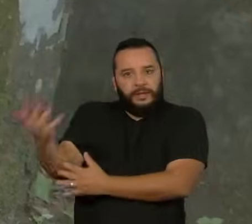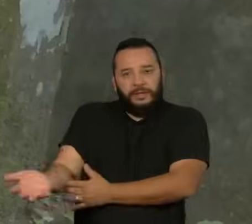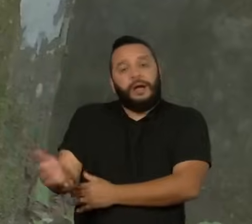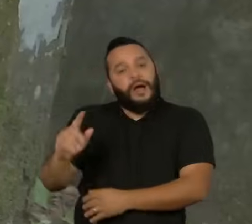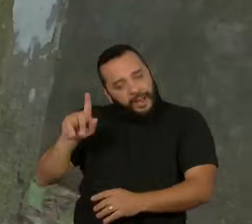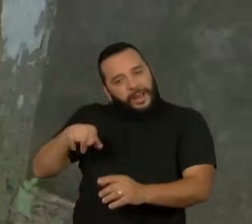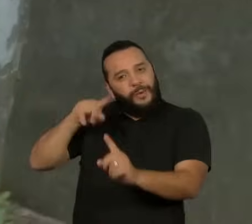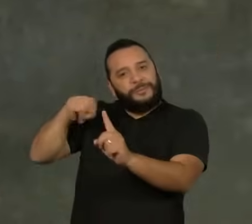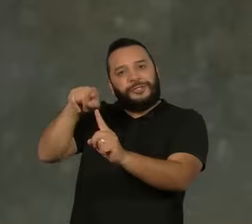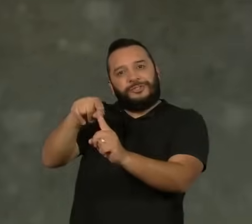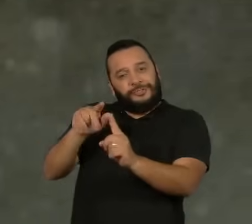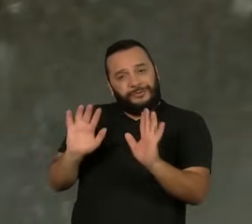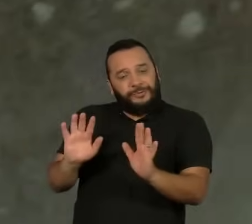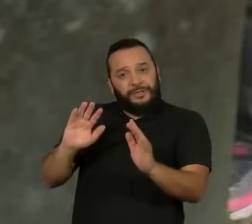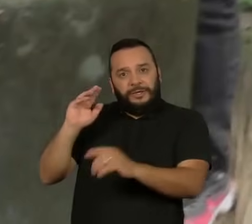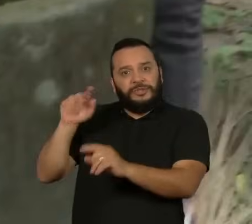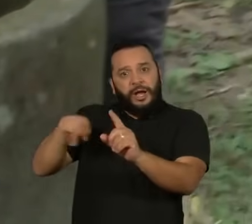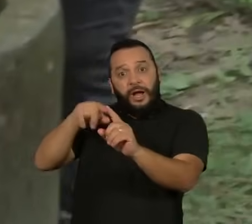foco.